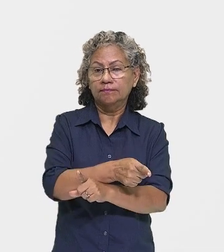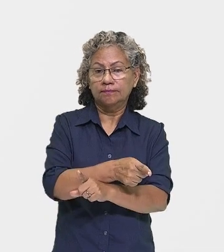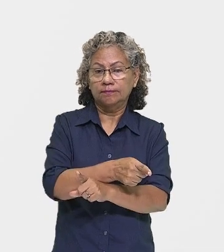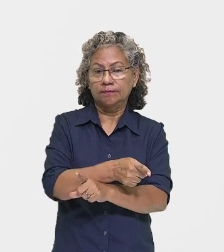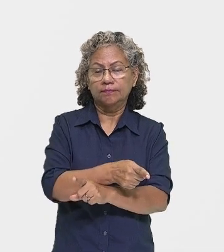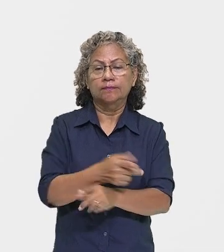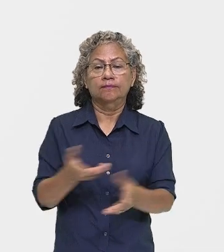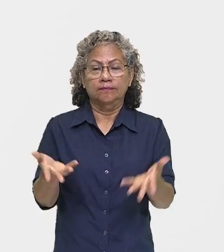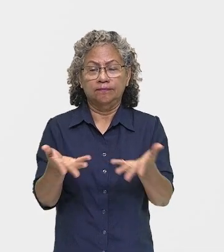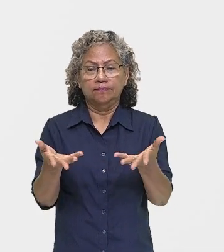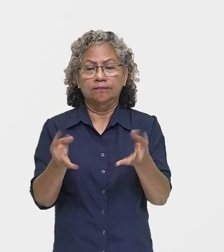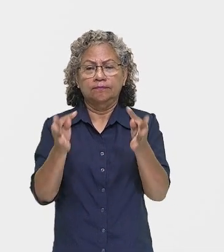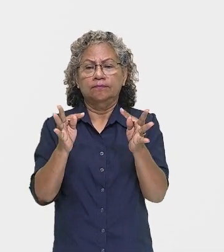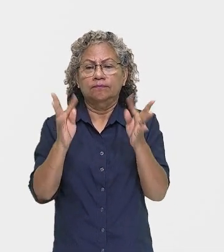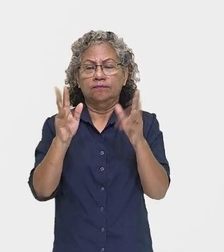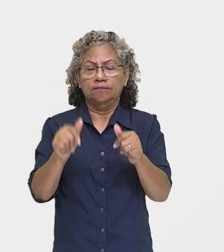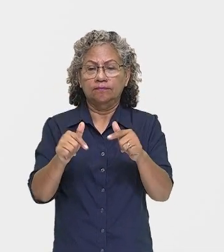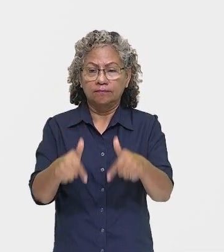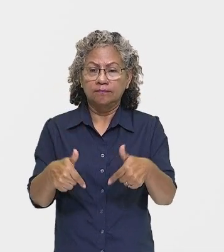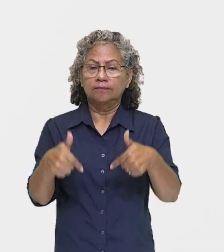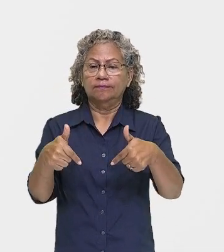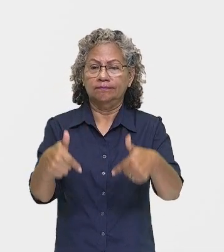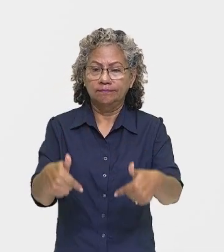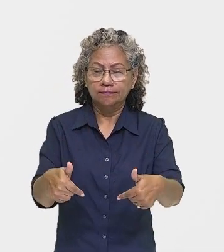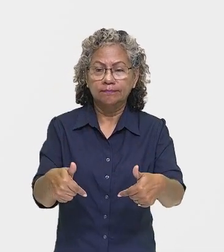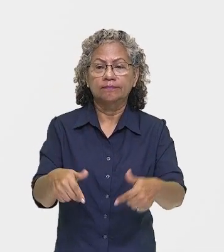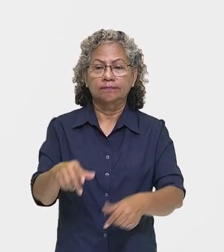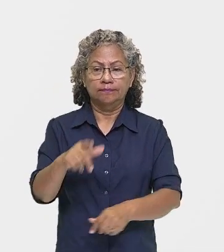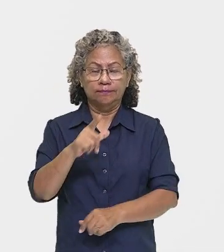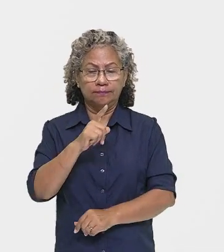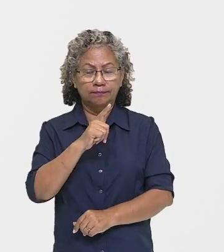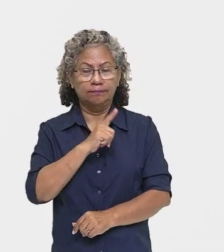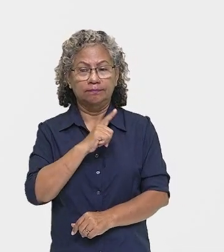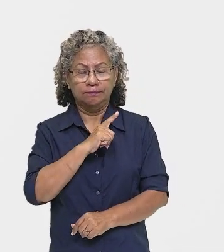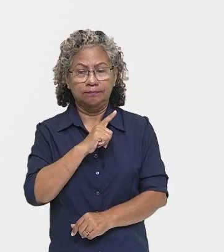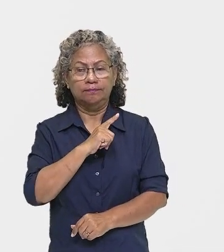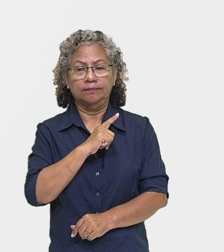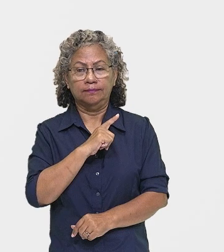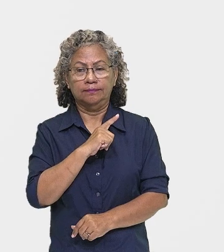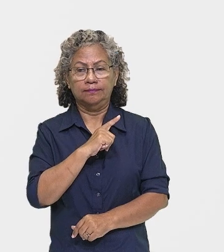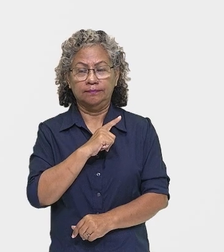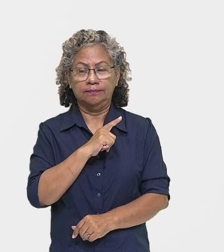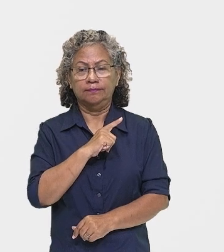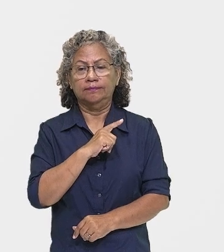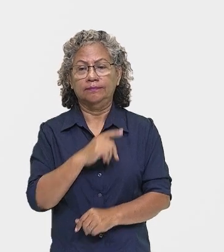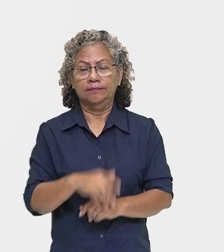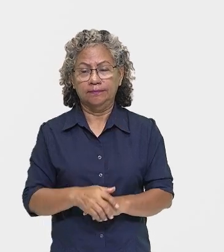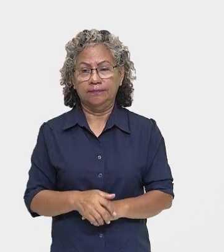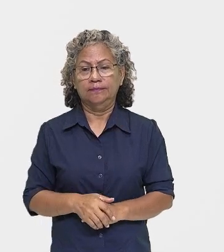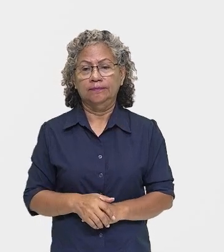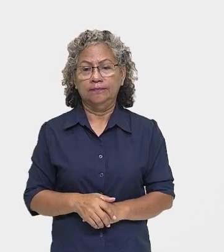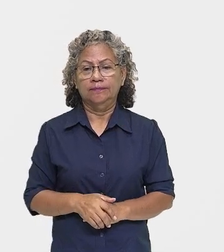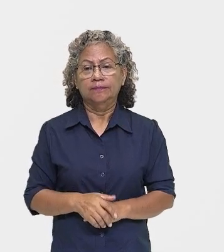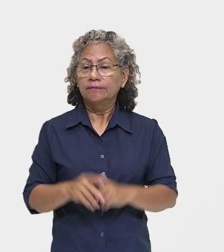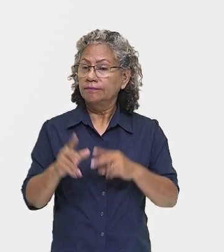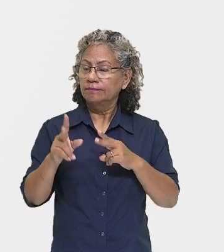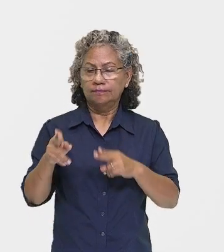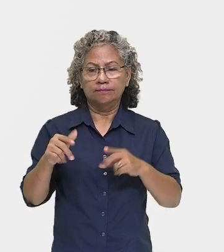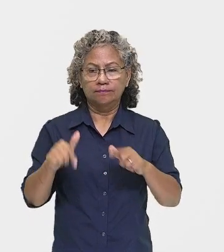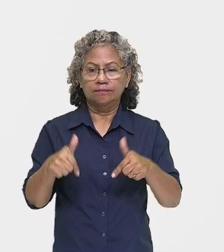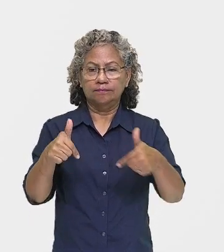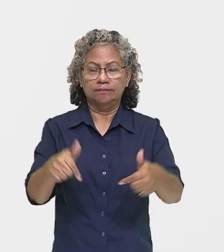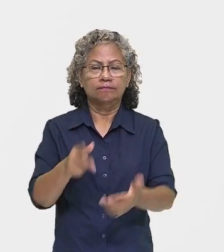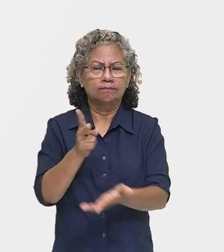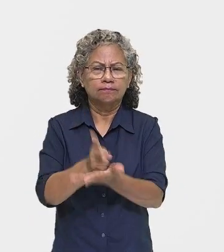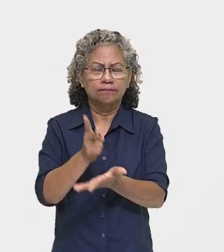Observa comigo, toda a ação corresponde a uma reação. Toda vez